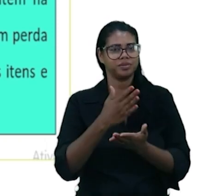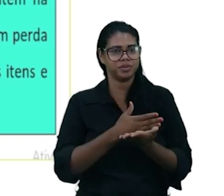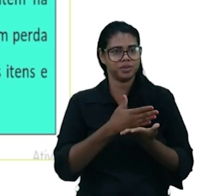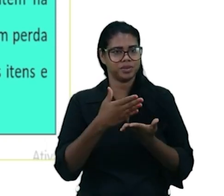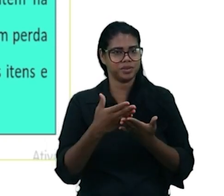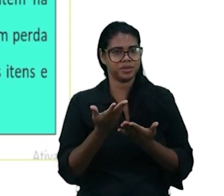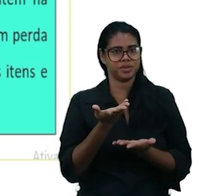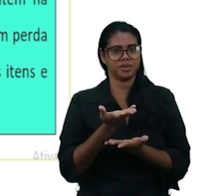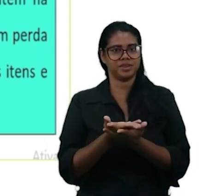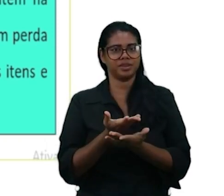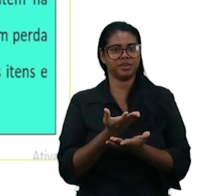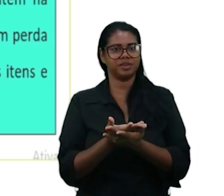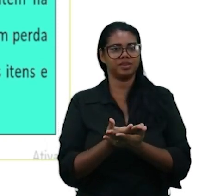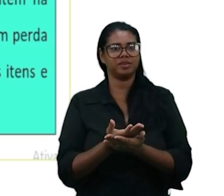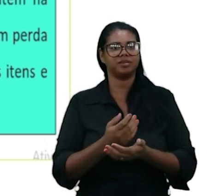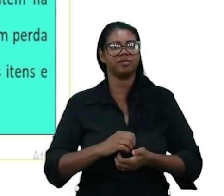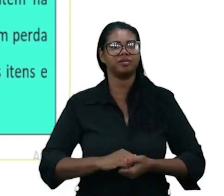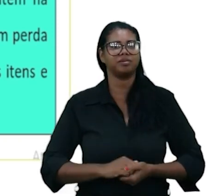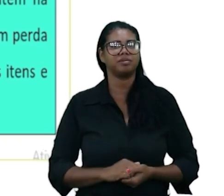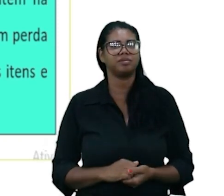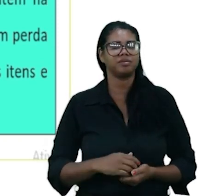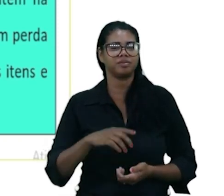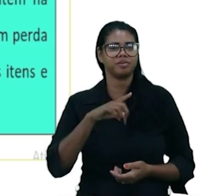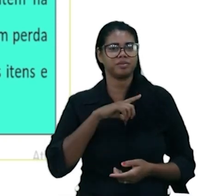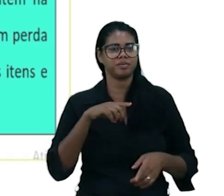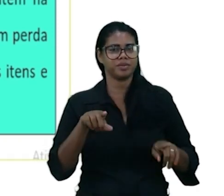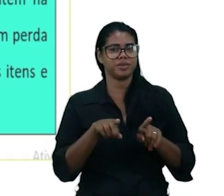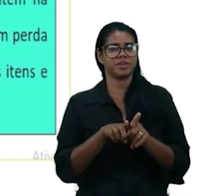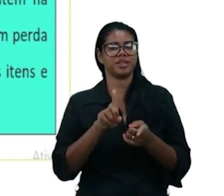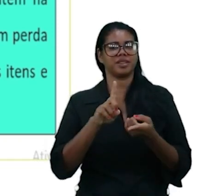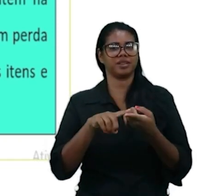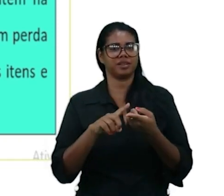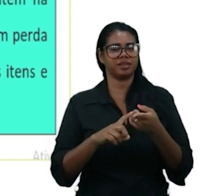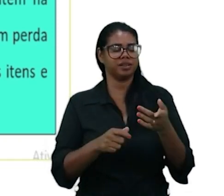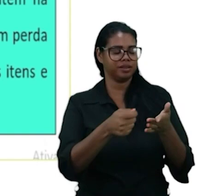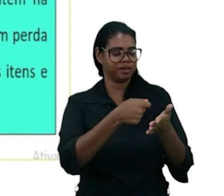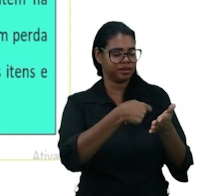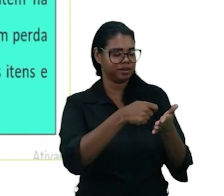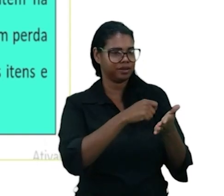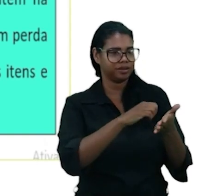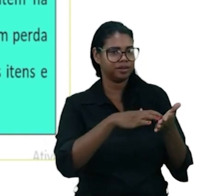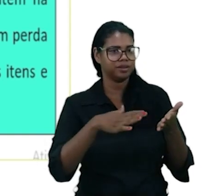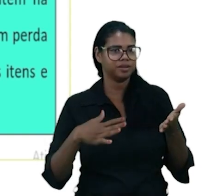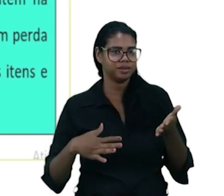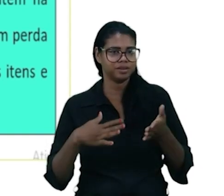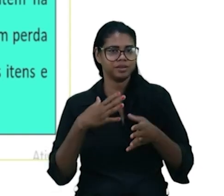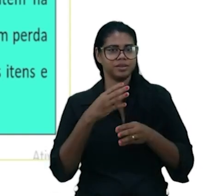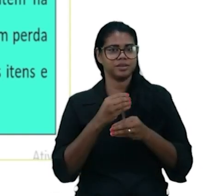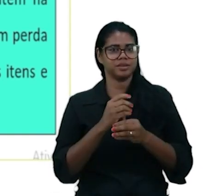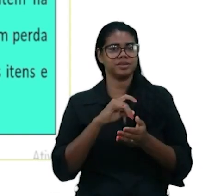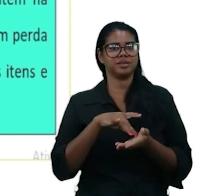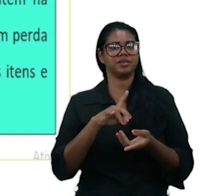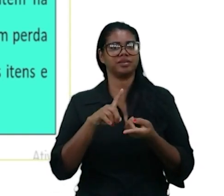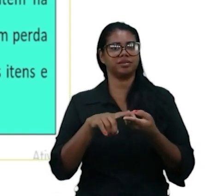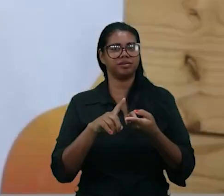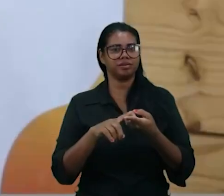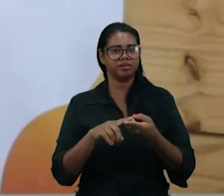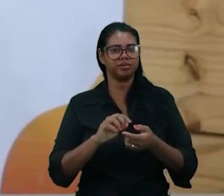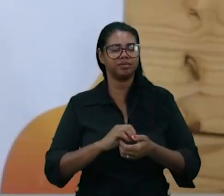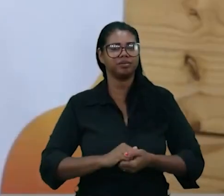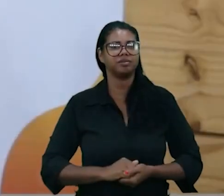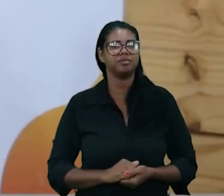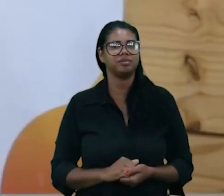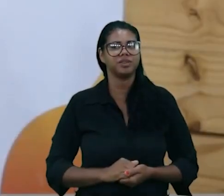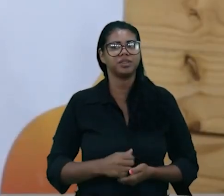a hierarquia, né, que a gente tem ali, e também a notação. Toda classificação bibliográfica, ela vai ser pensada